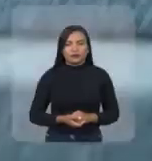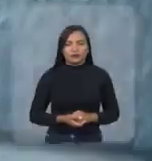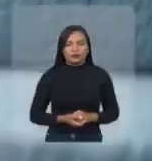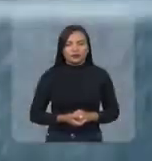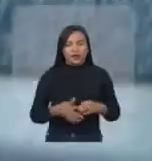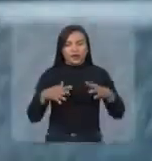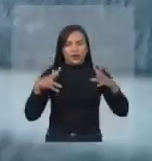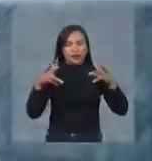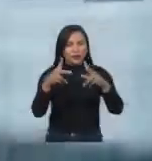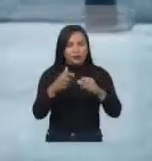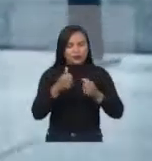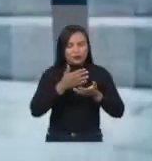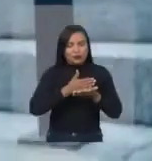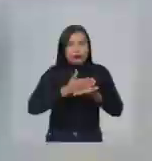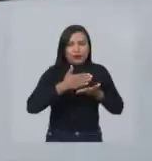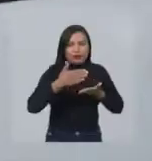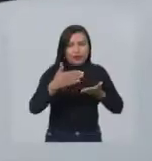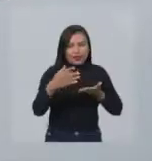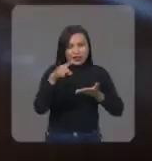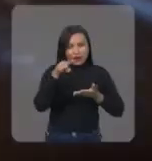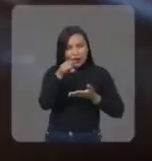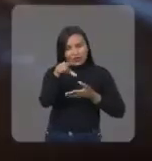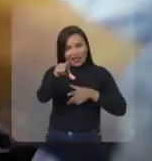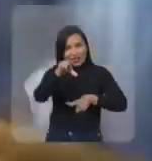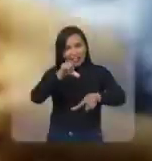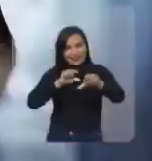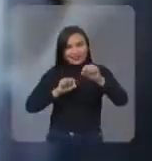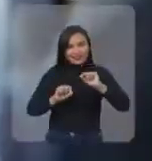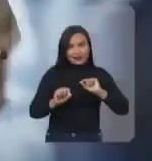Tudo começa pelo primeiro degrau.